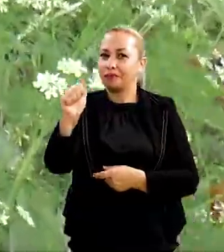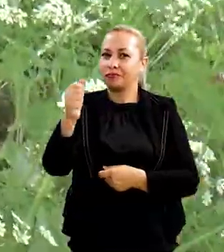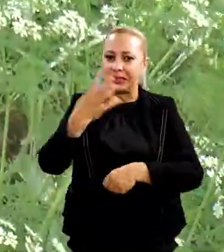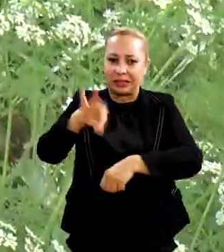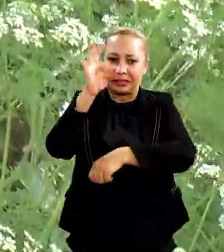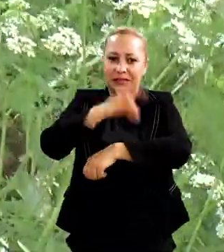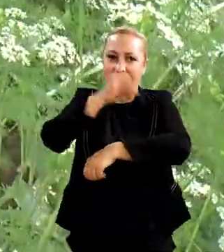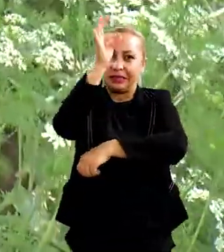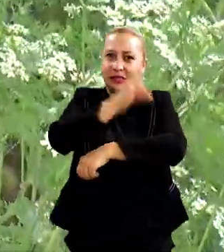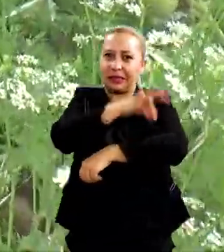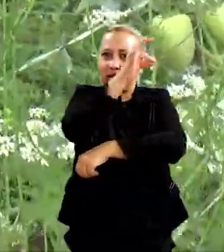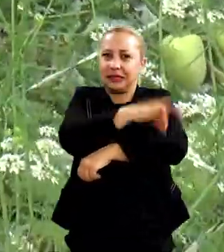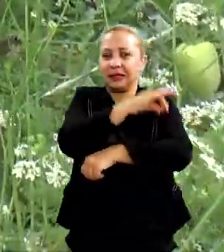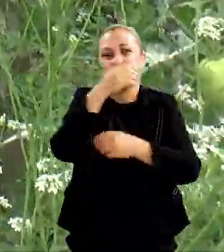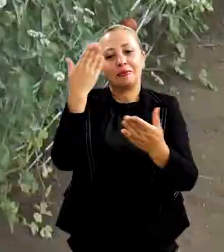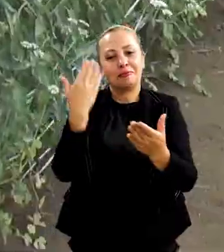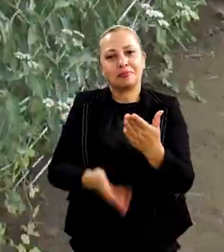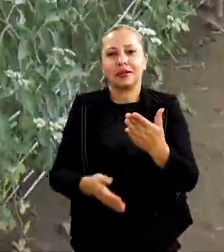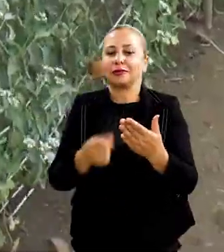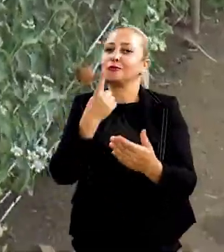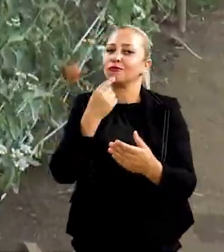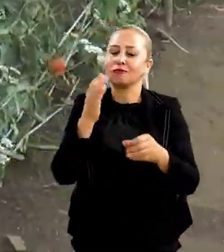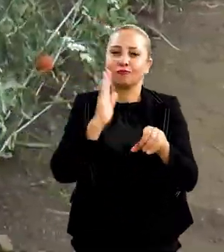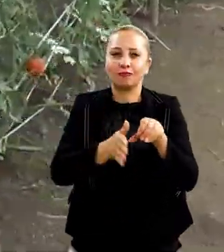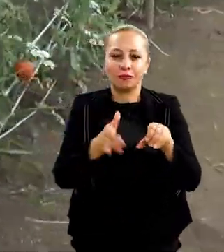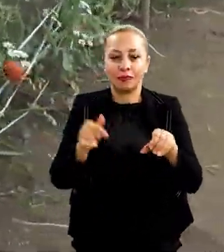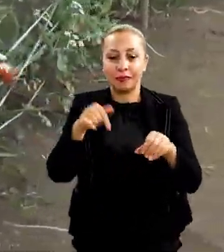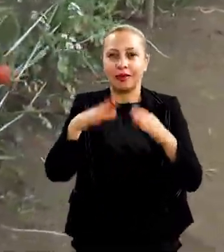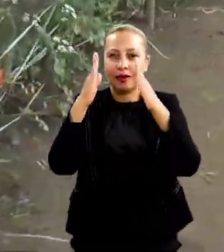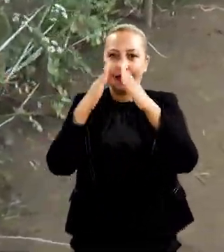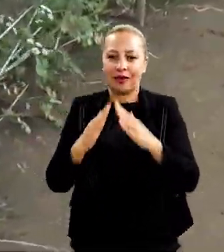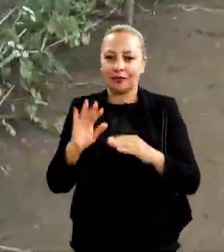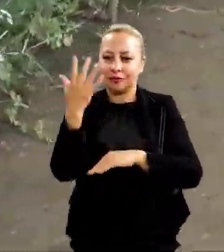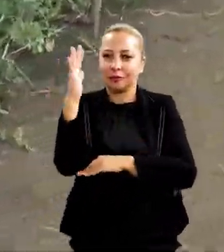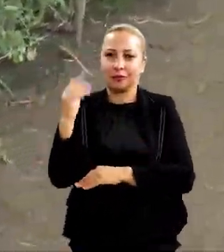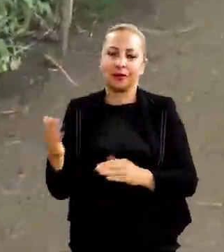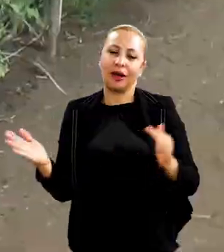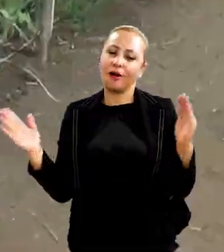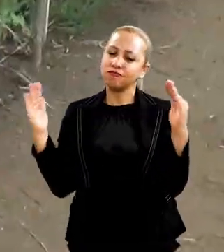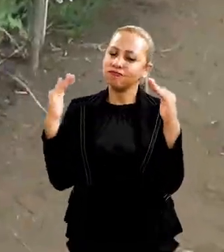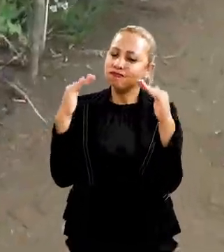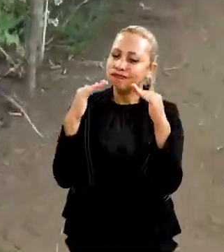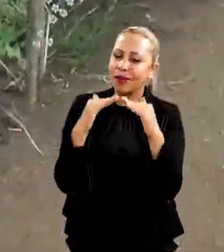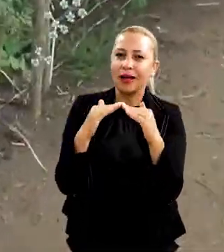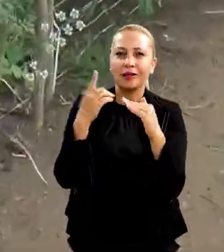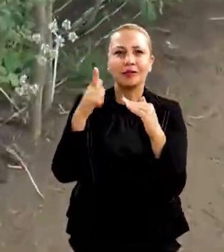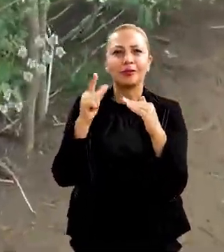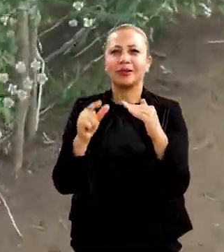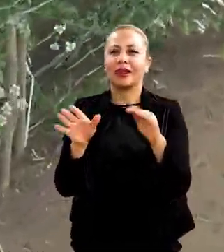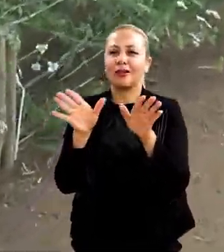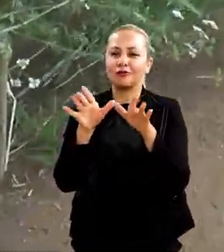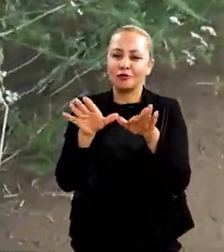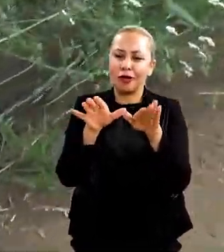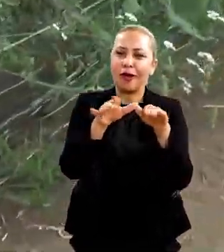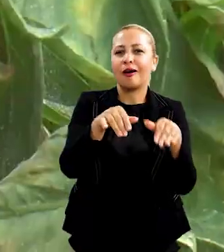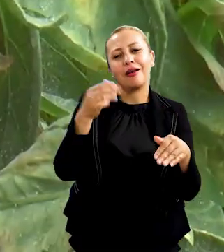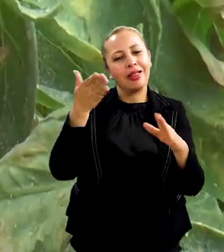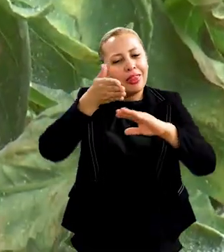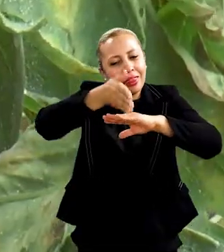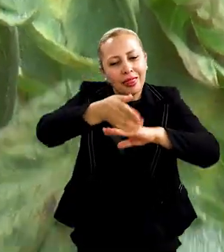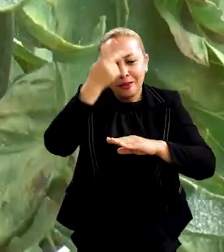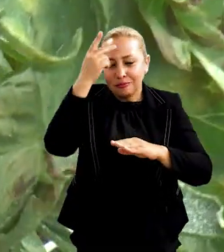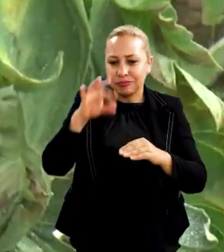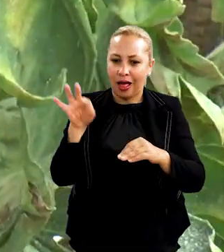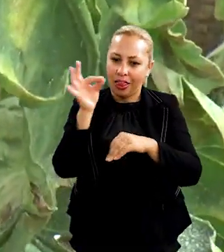perde 90% da produção de tomateiro. E aqui na casa de vegetação, ela protege, não deixa a mariposa entrar para colocar os ovinhos